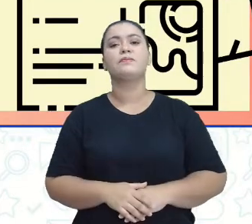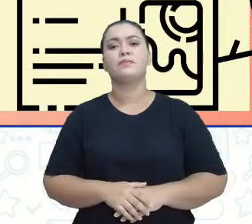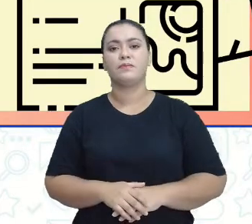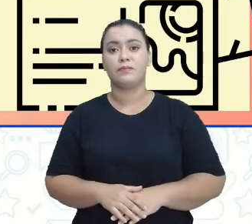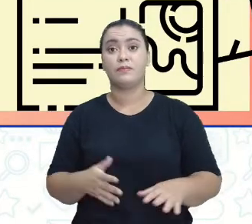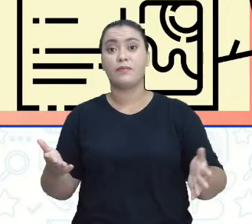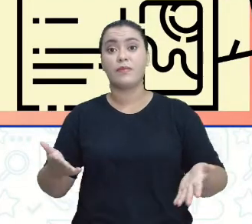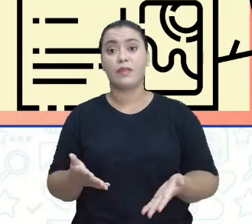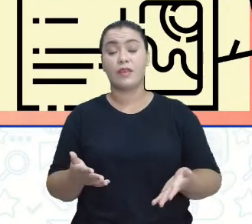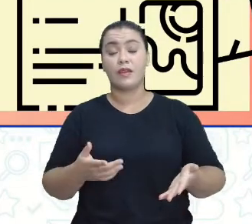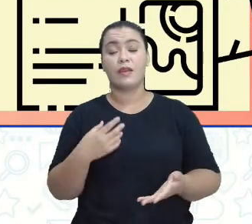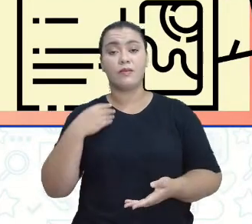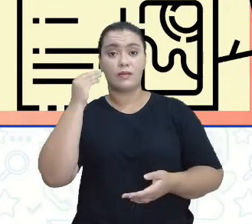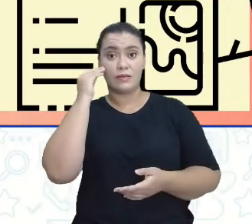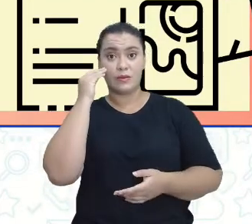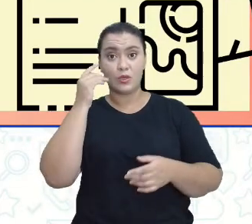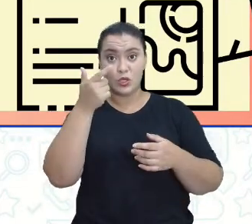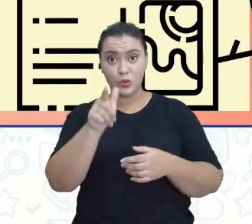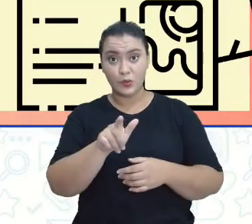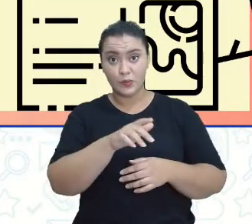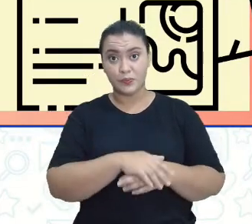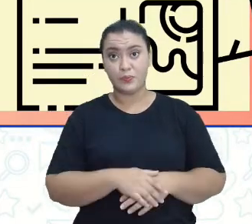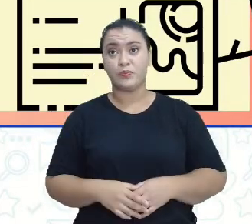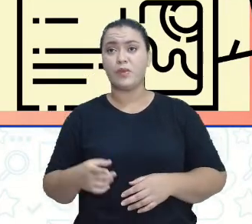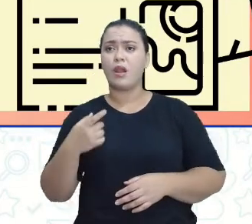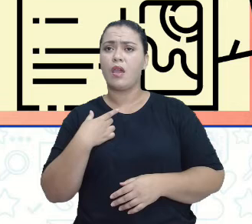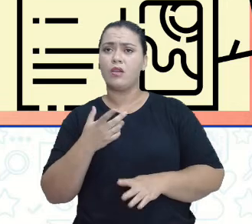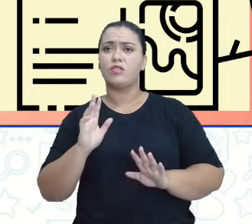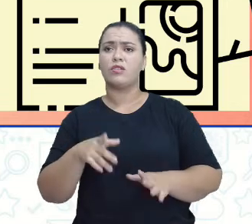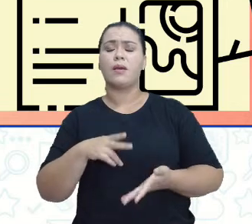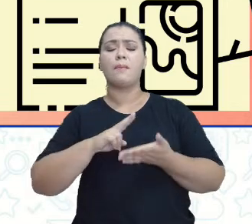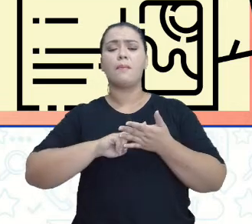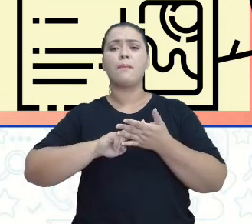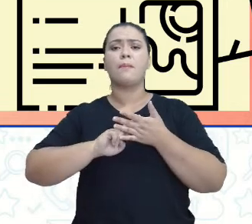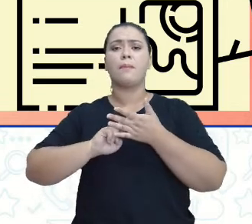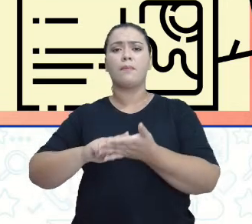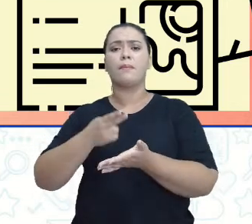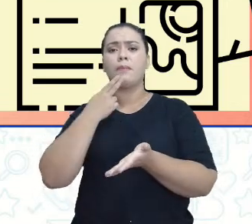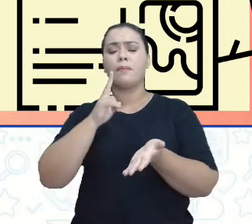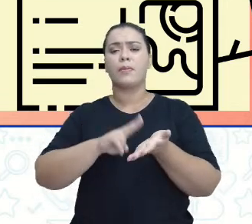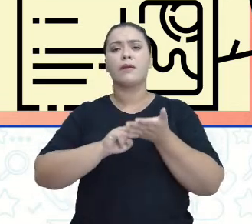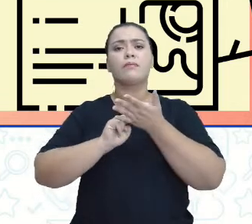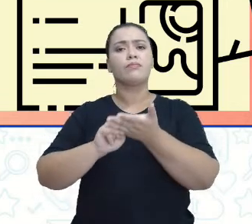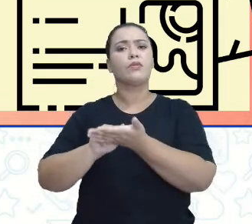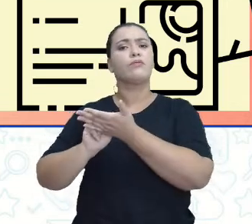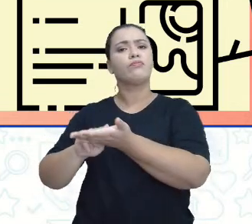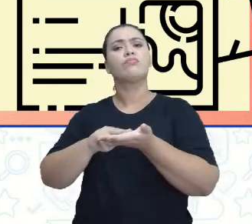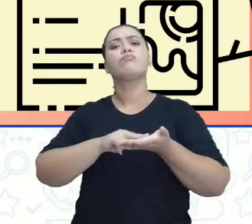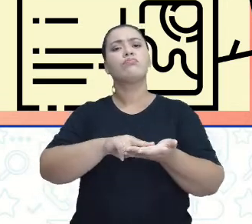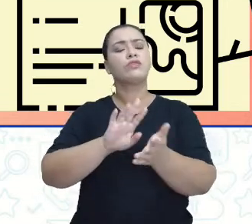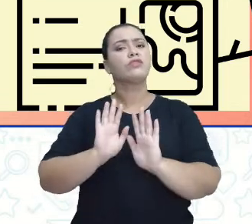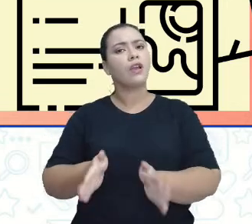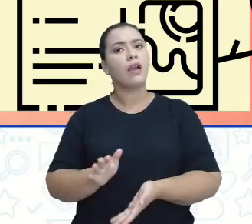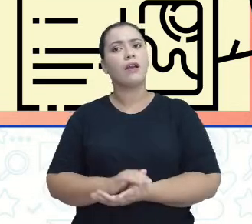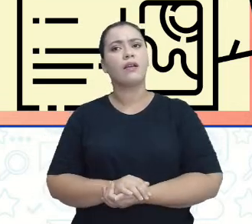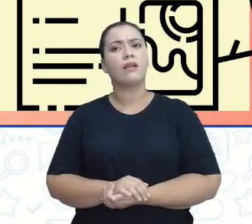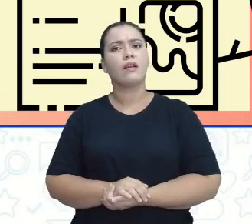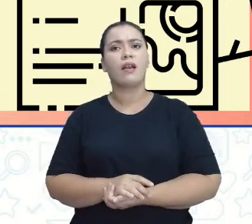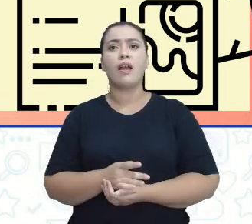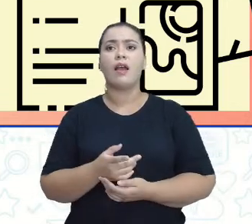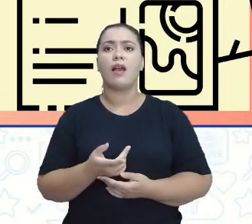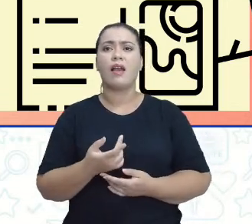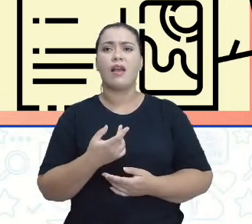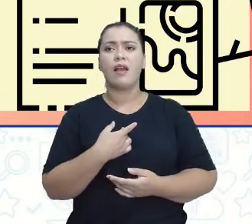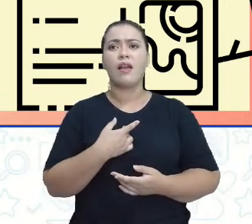Ó, eu enviei os postais aos clientes. Eita, gente, e